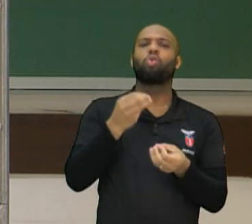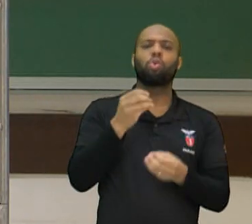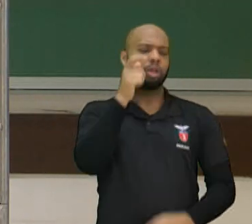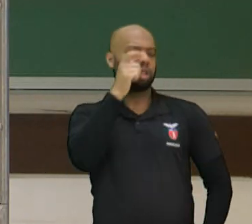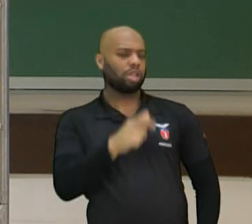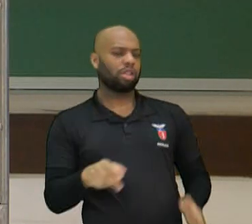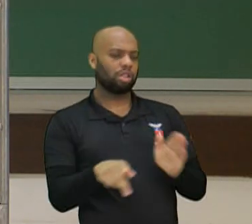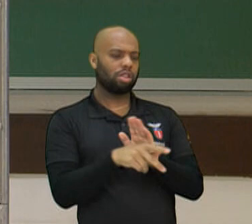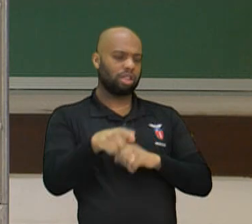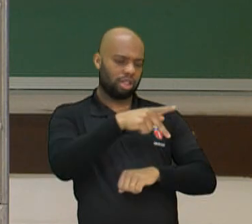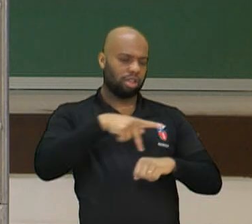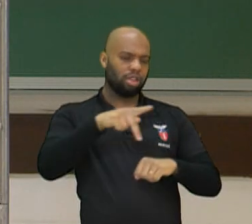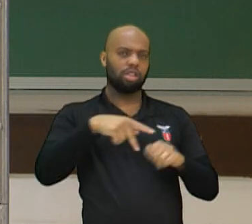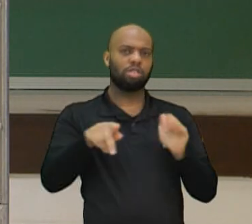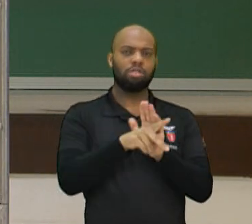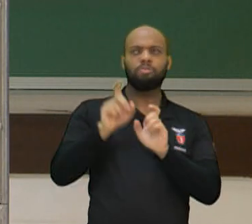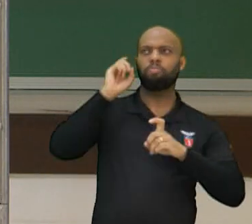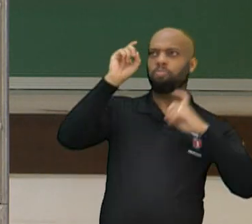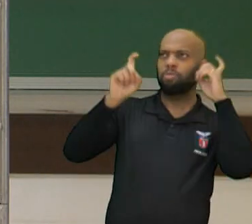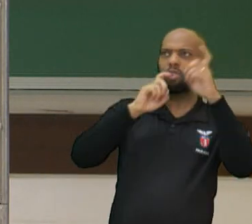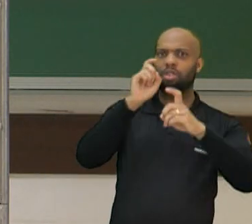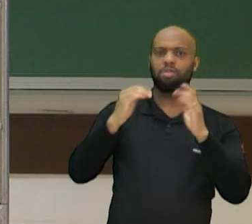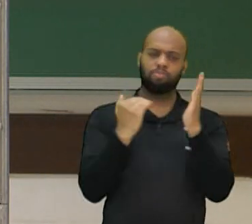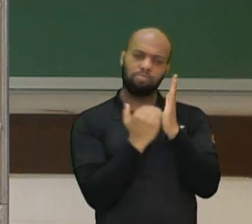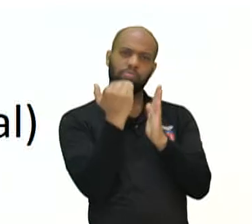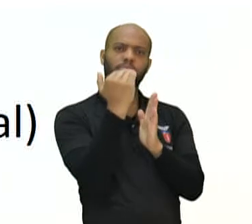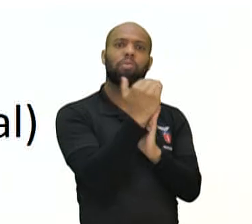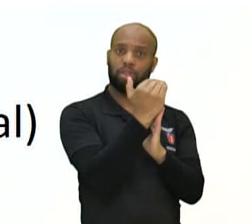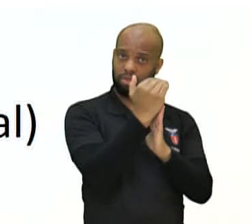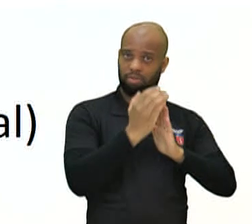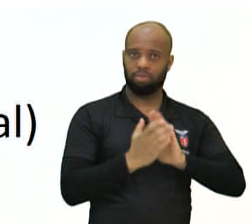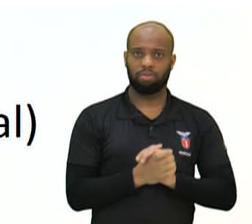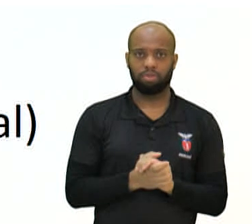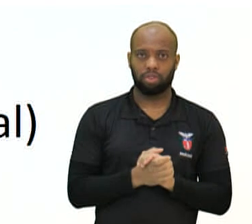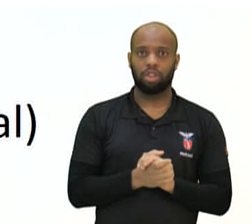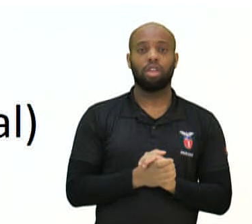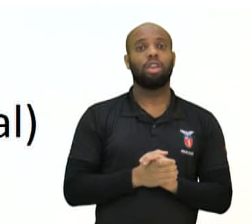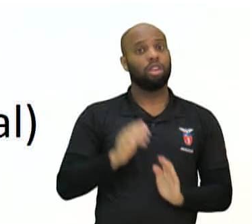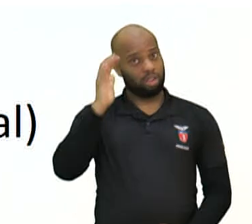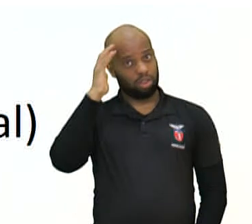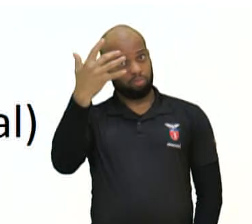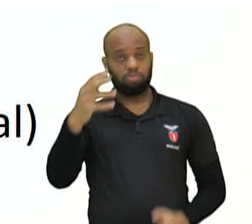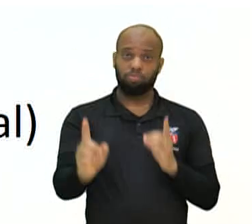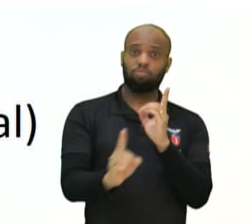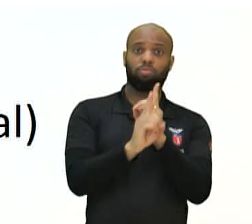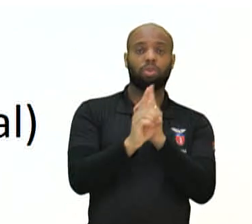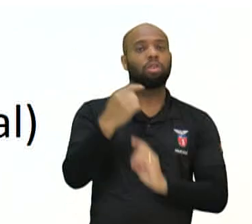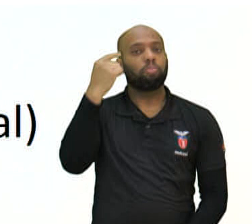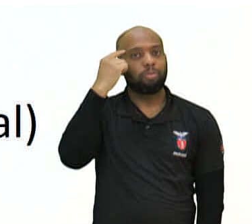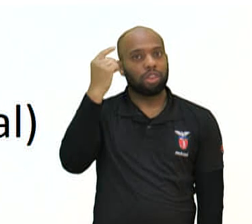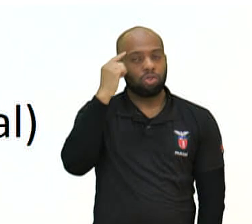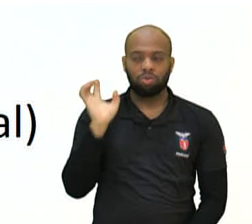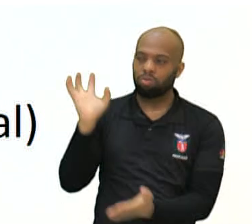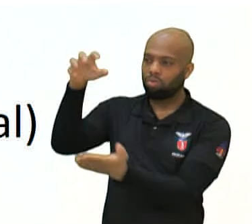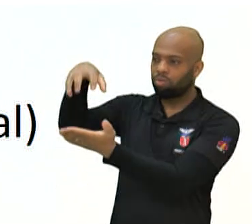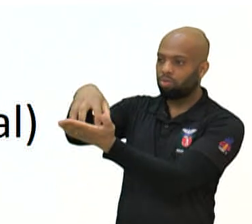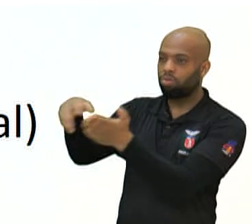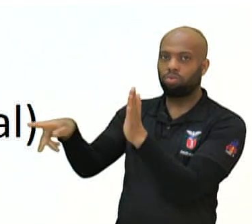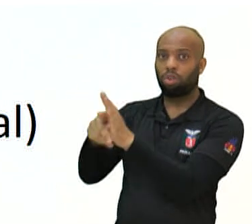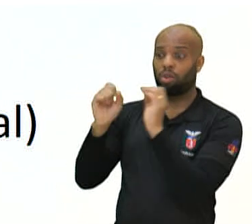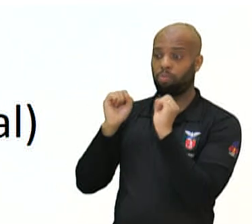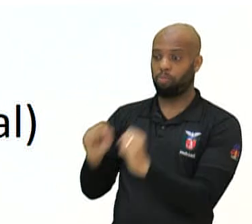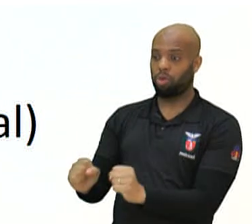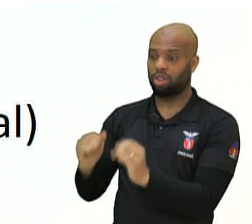interesses nacionais pela preocupação supranacional? A solução foi pensar em uma instância de